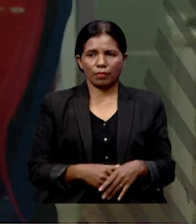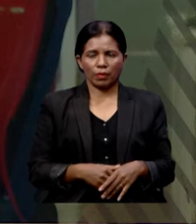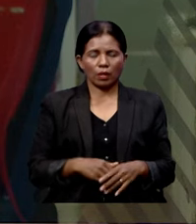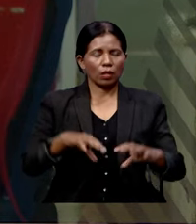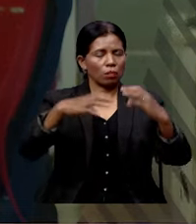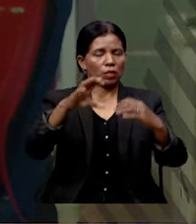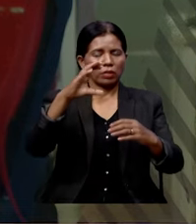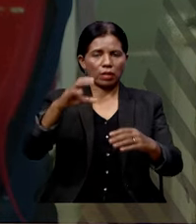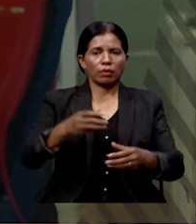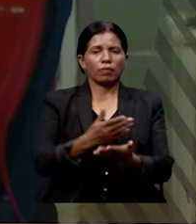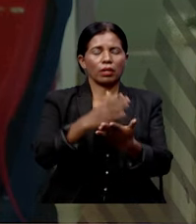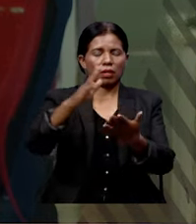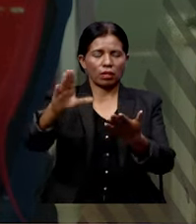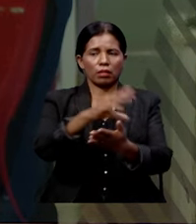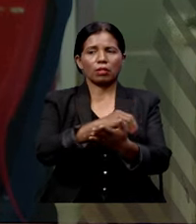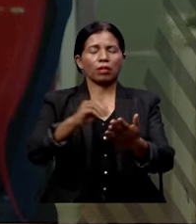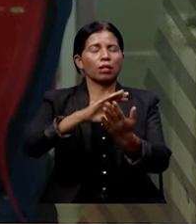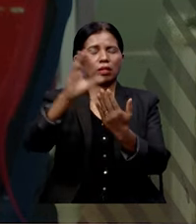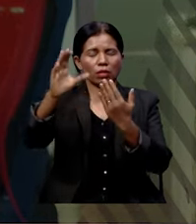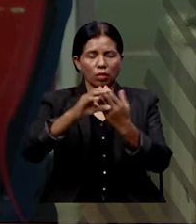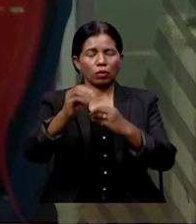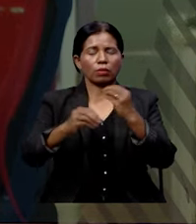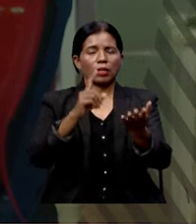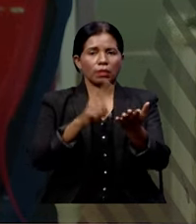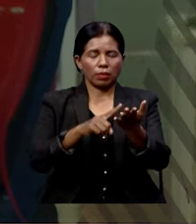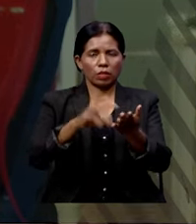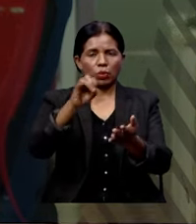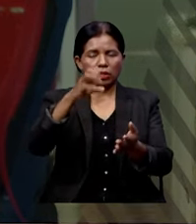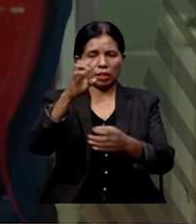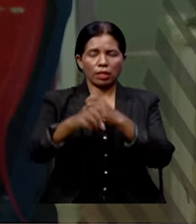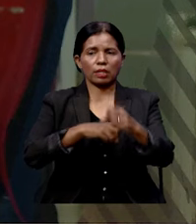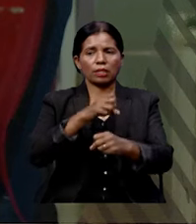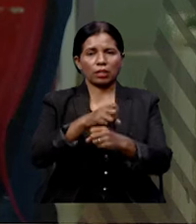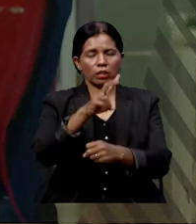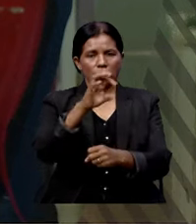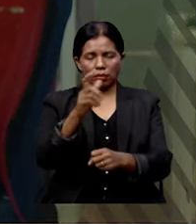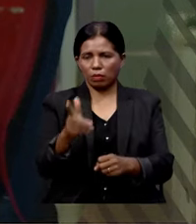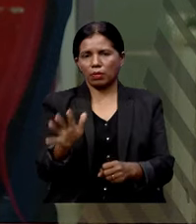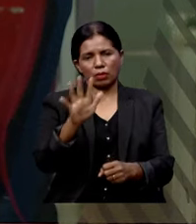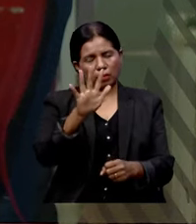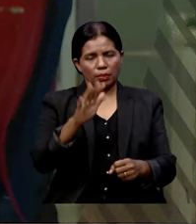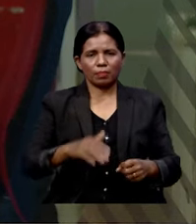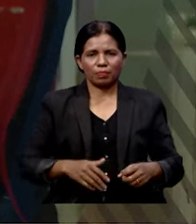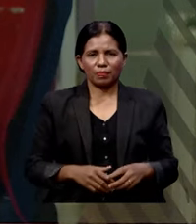Comissão se distribuiu no calendário para a comissão, com o debate de orçamento geral do Estado, Tina Rio Rua, Alexandre Lima.